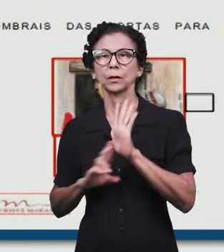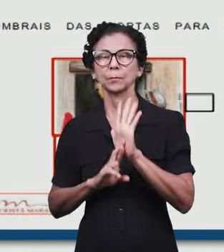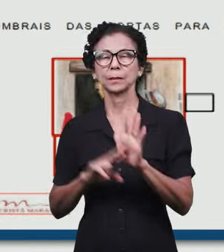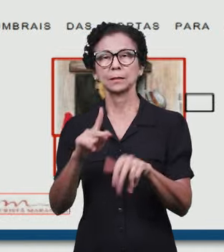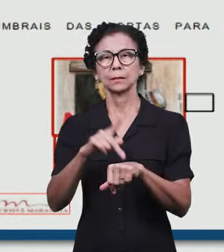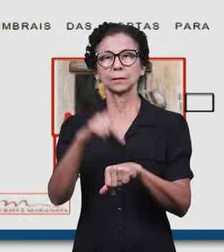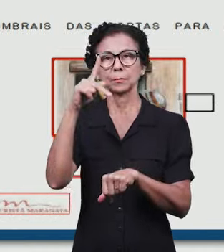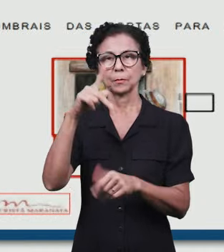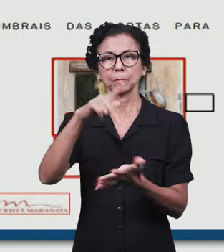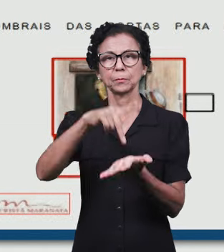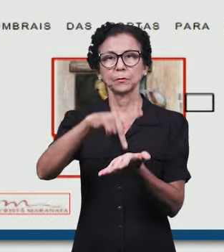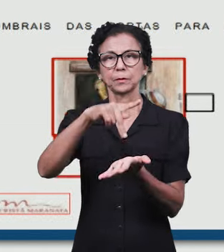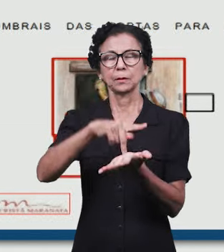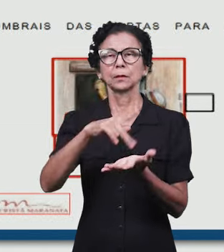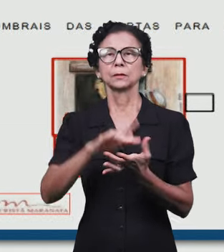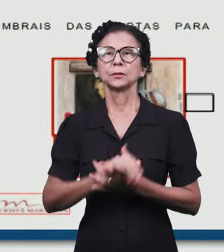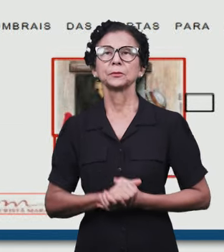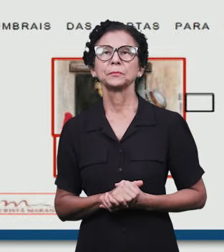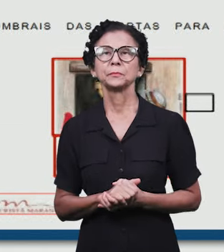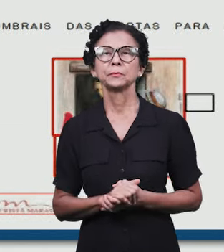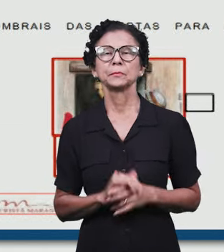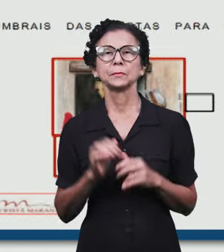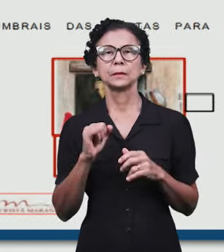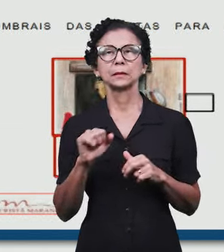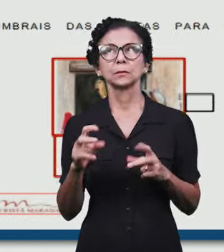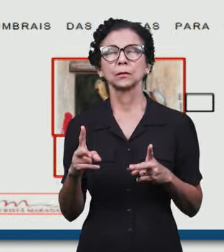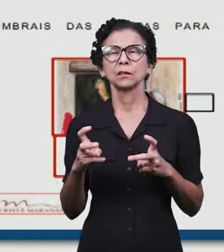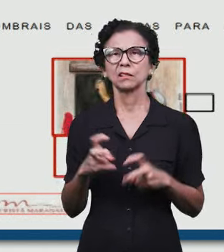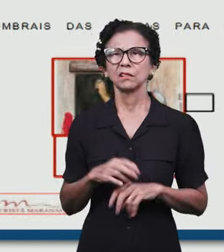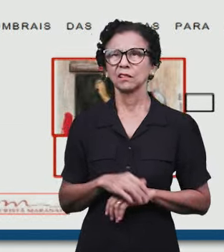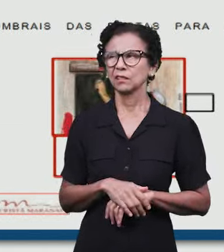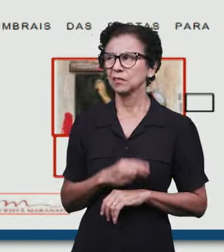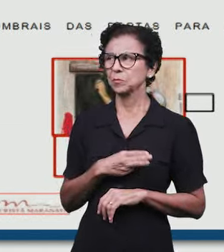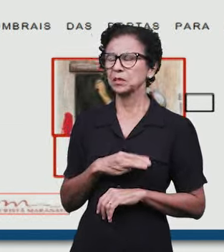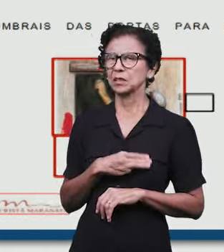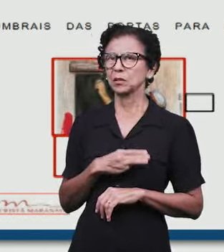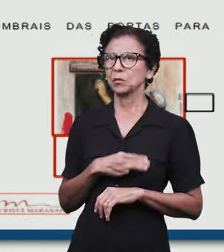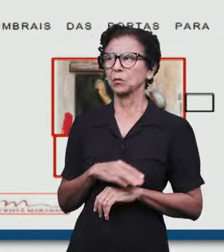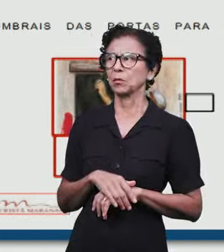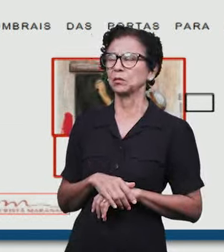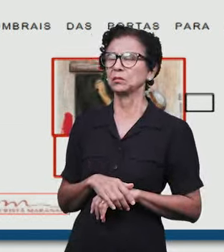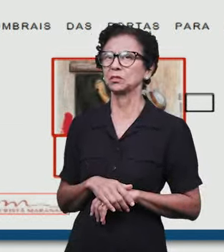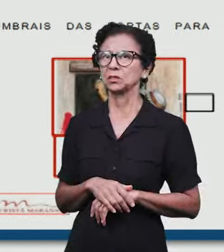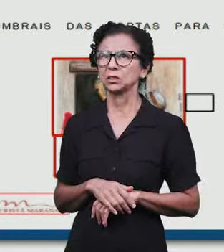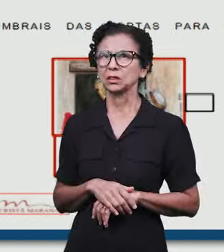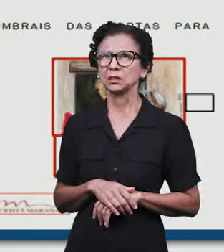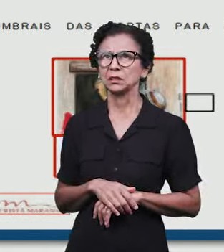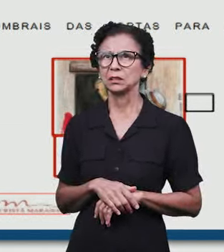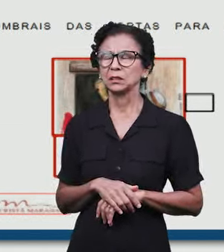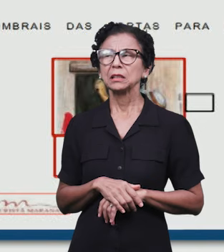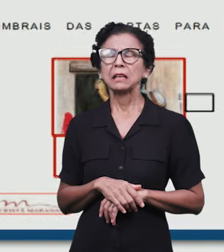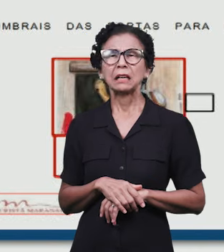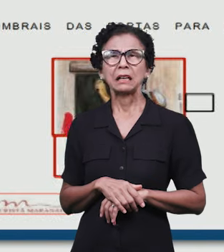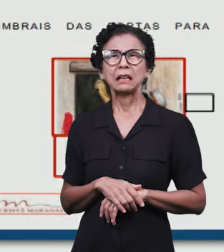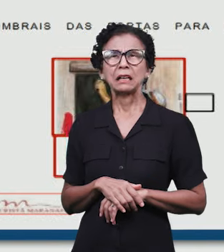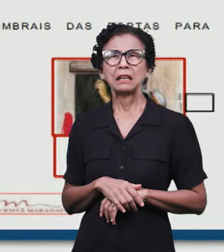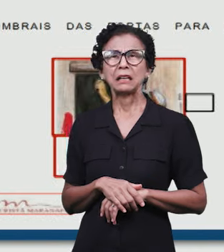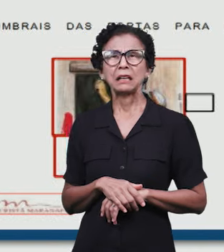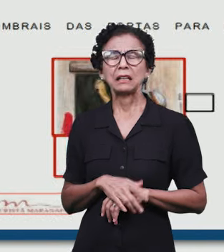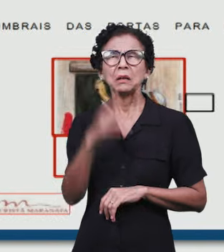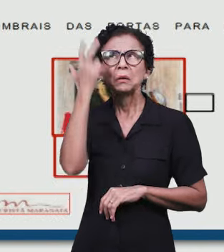um cordeiro com mais destaque, maior, com o objetivo de que essa imagem, sim, chame a atenção da